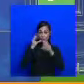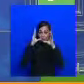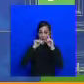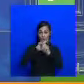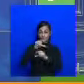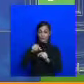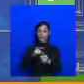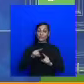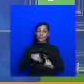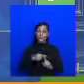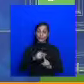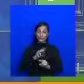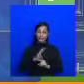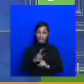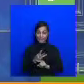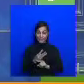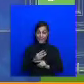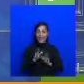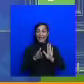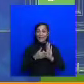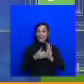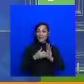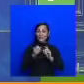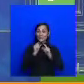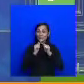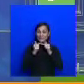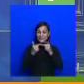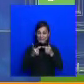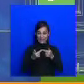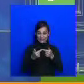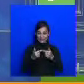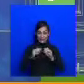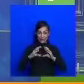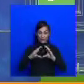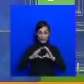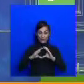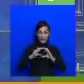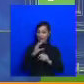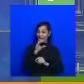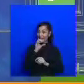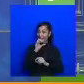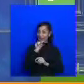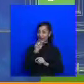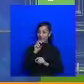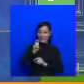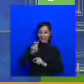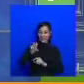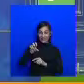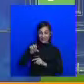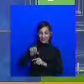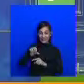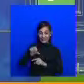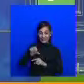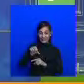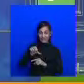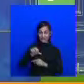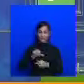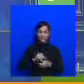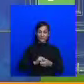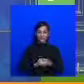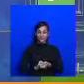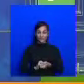noite tem sorteio da Mais Milionária. Aposte e boa sorte. Bola laranja 59. Laranja